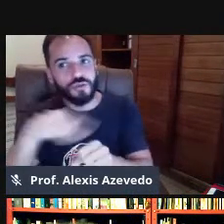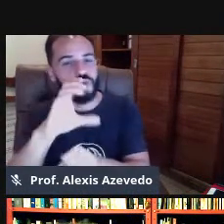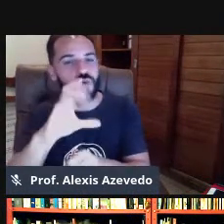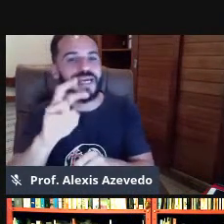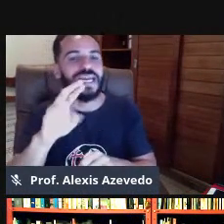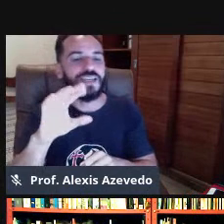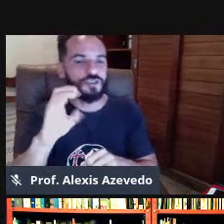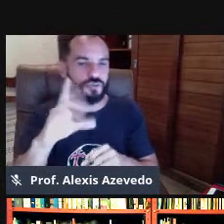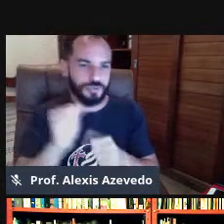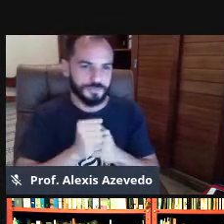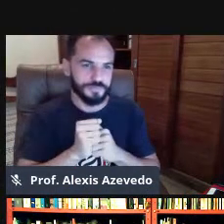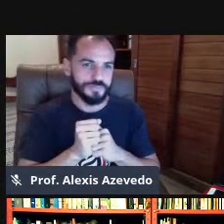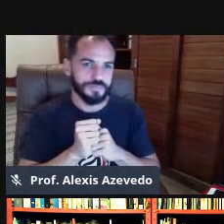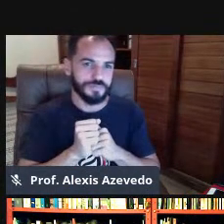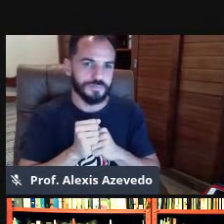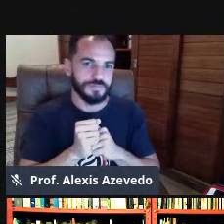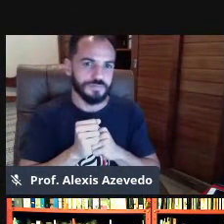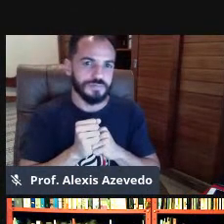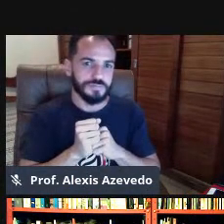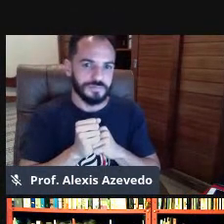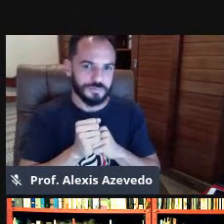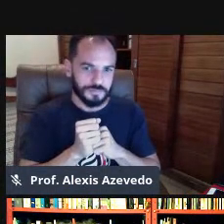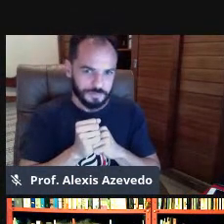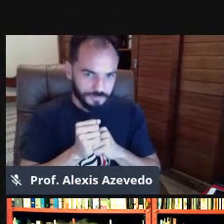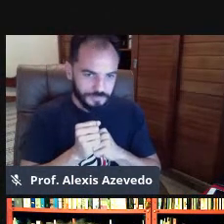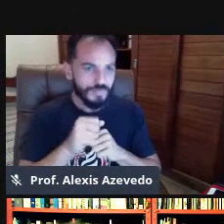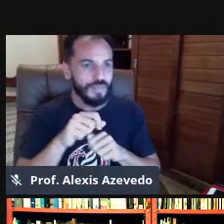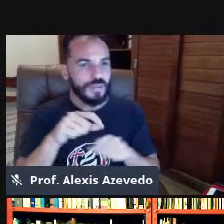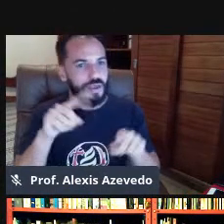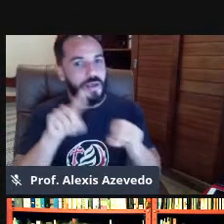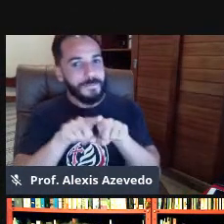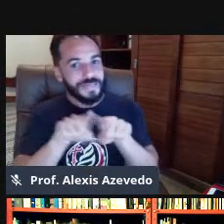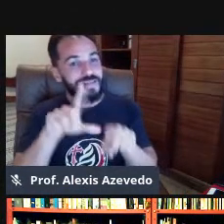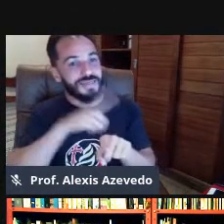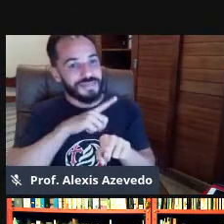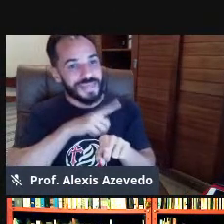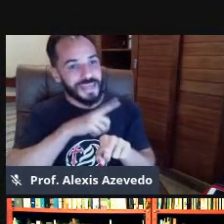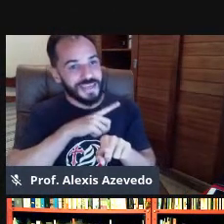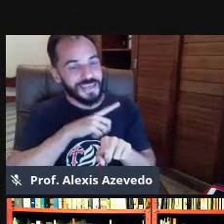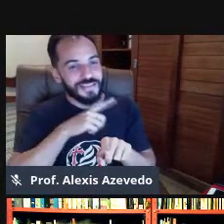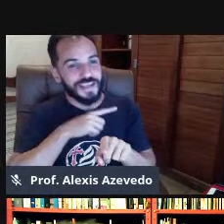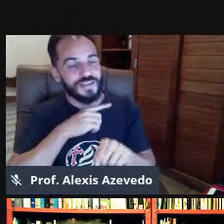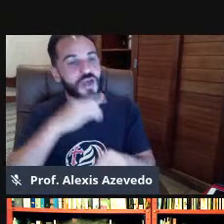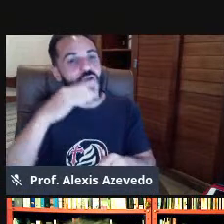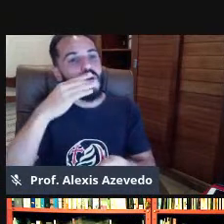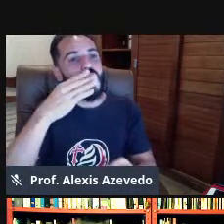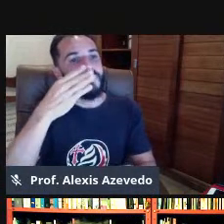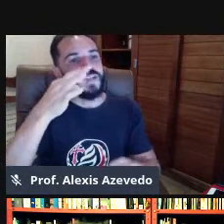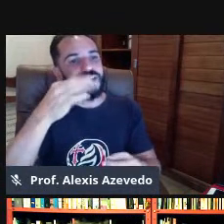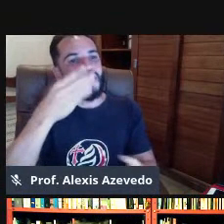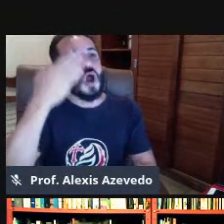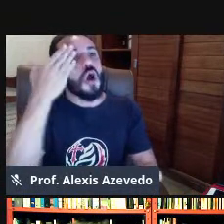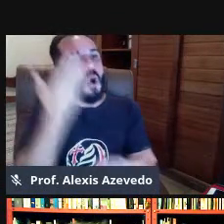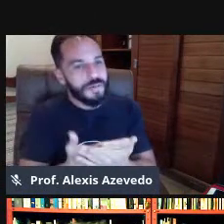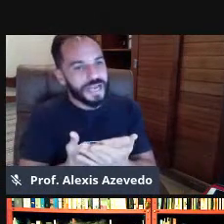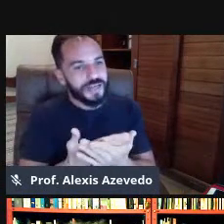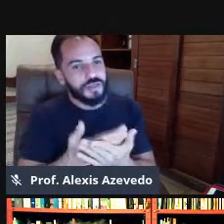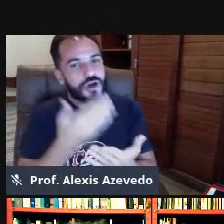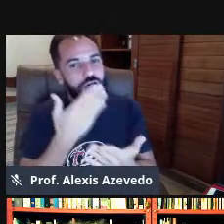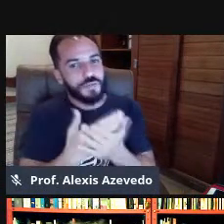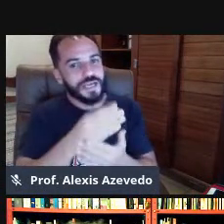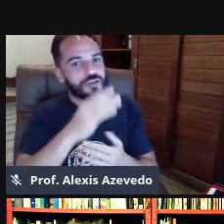vocês, um conjunto de disciplinas optativas teorias, né? Então, 12 créditos, e depois você